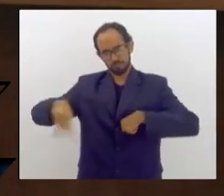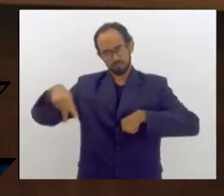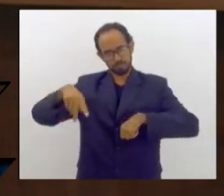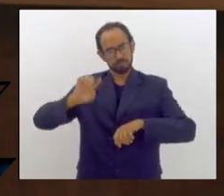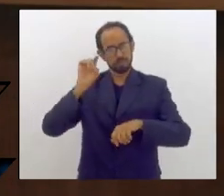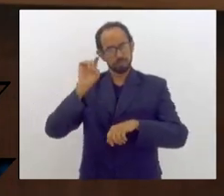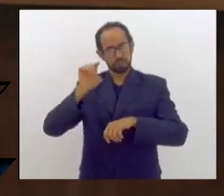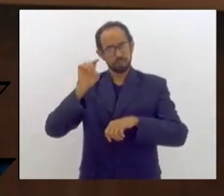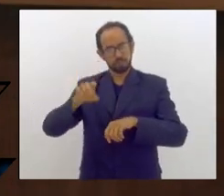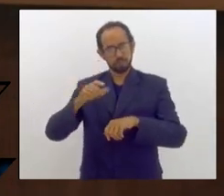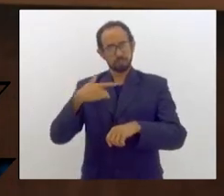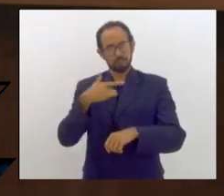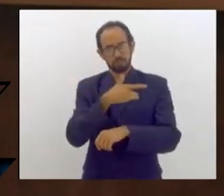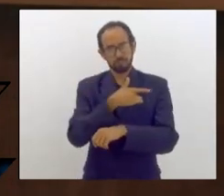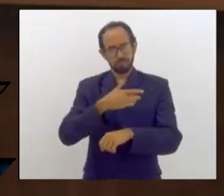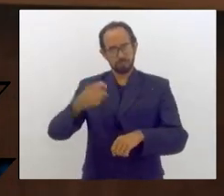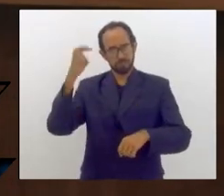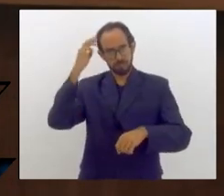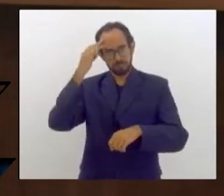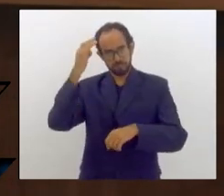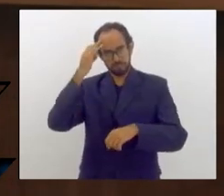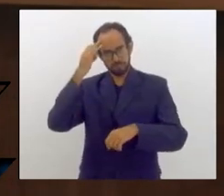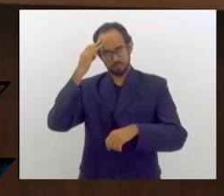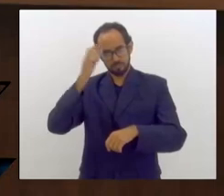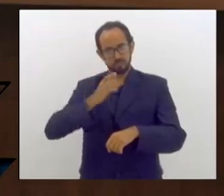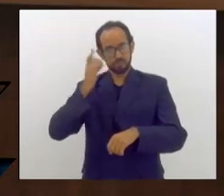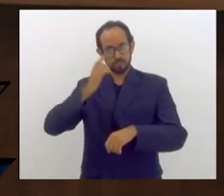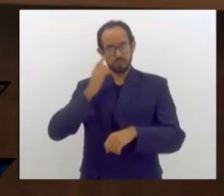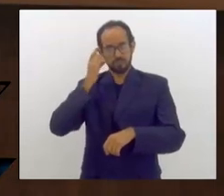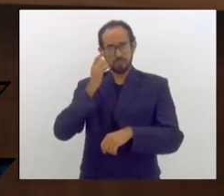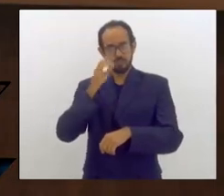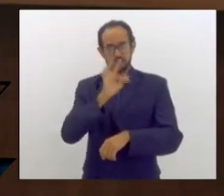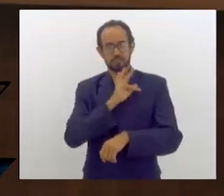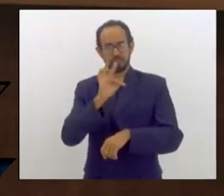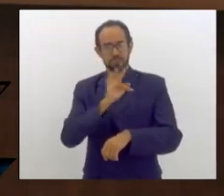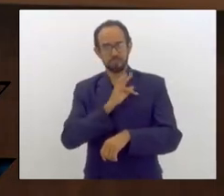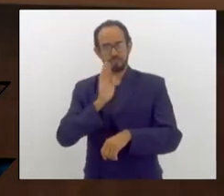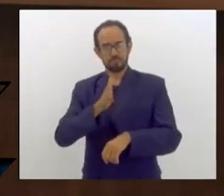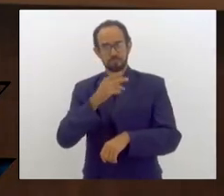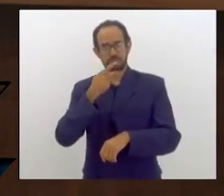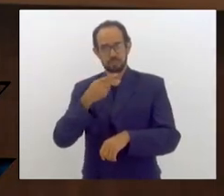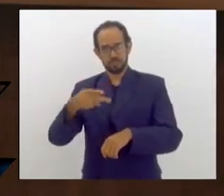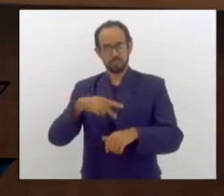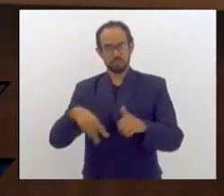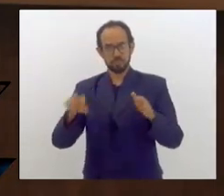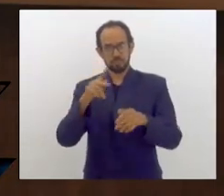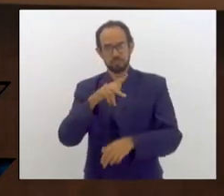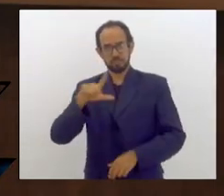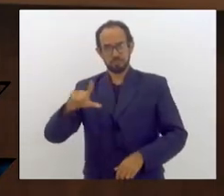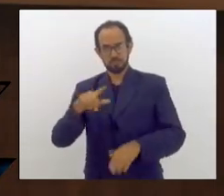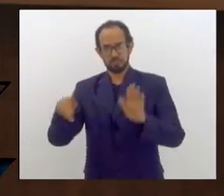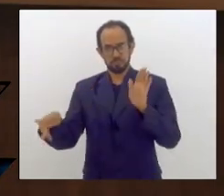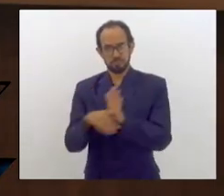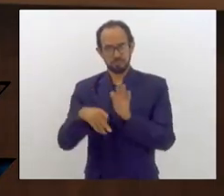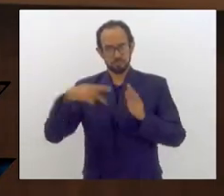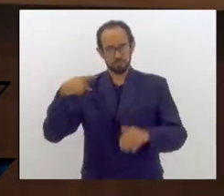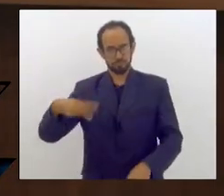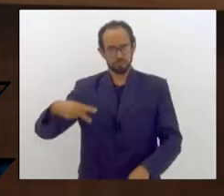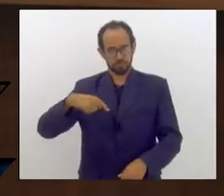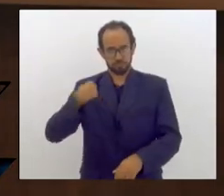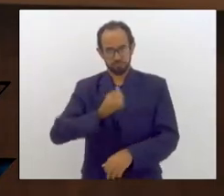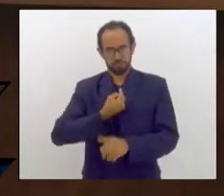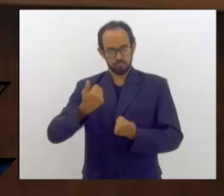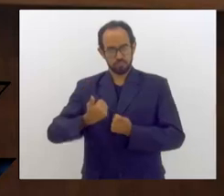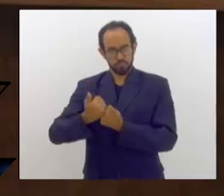saúde mental. Deputada Marta Rocha já comentou aqui sobre um projeto de lei de sua autoria e que, obviamente, a gente